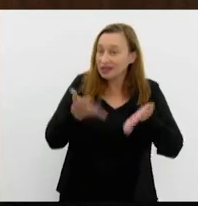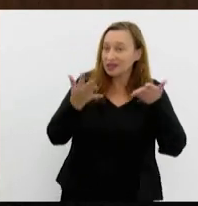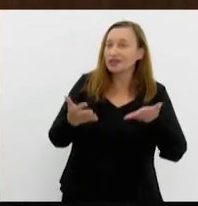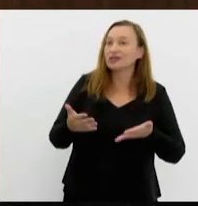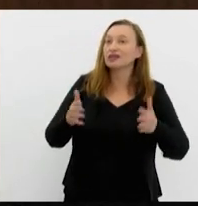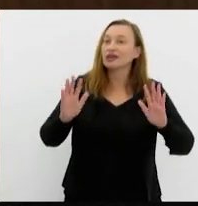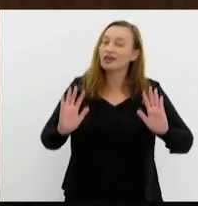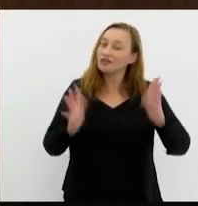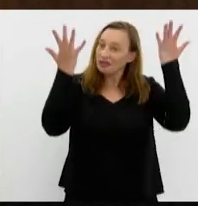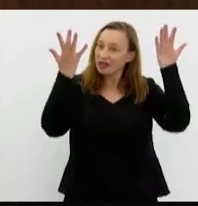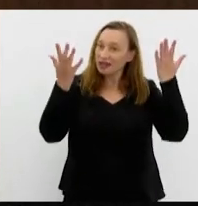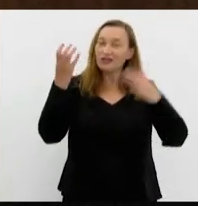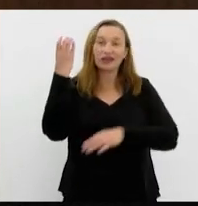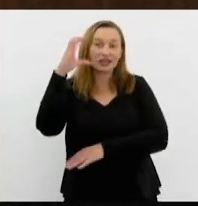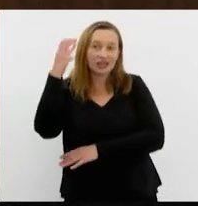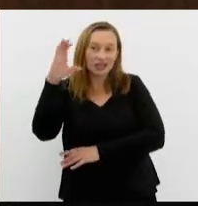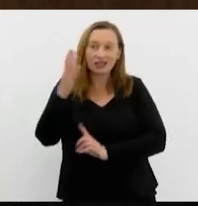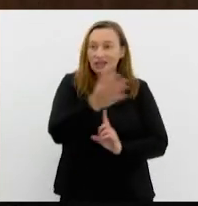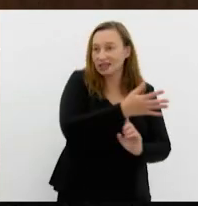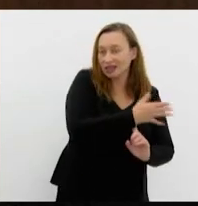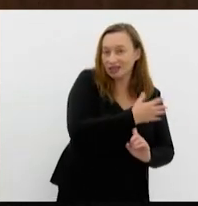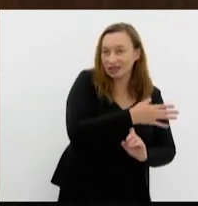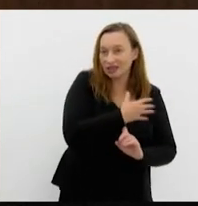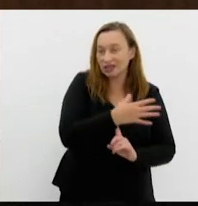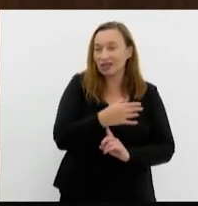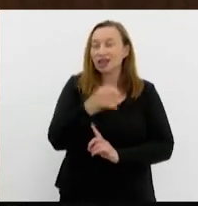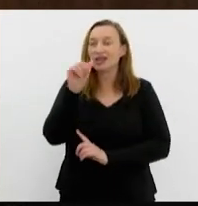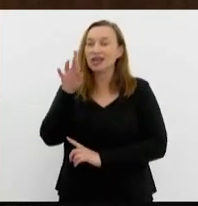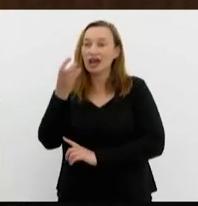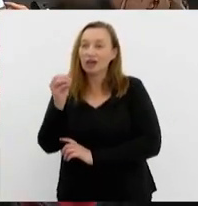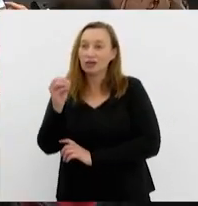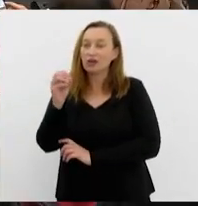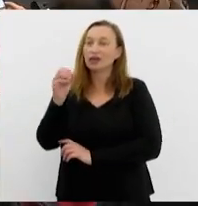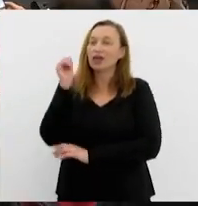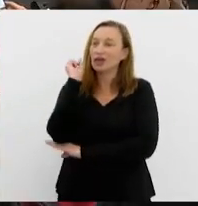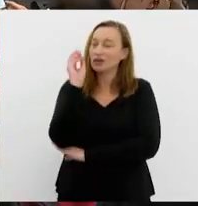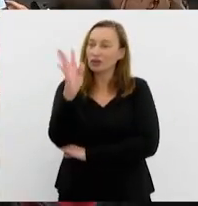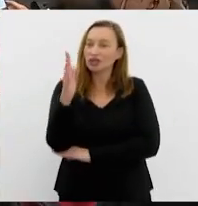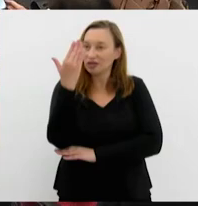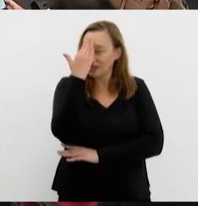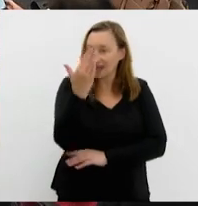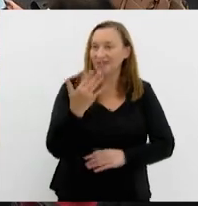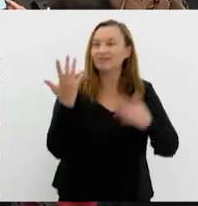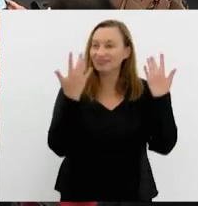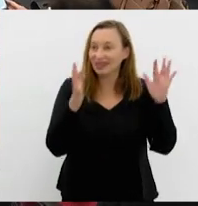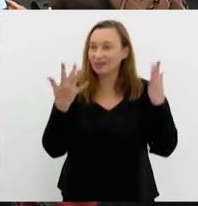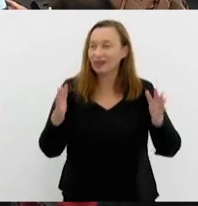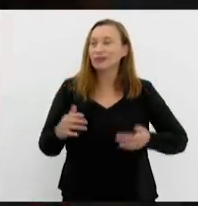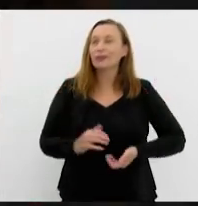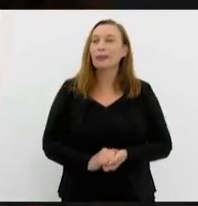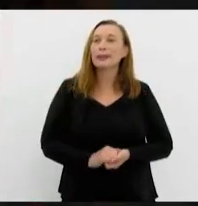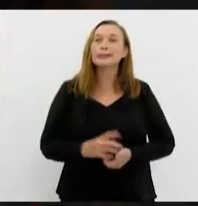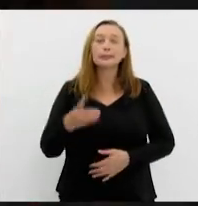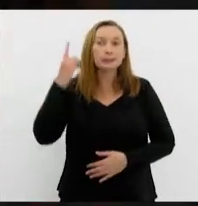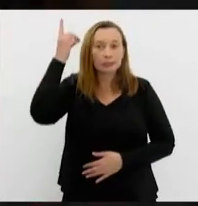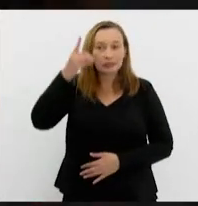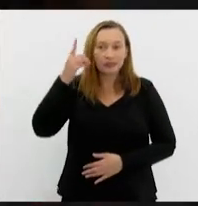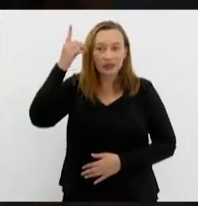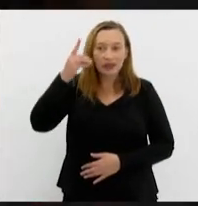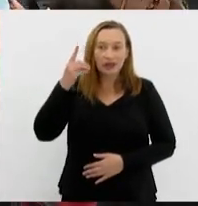isso, viva a ciência, tecnologia, inovação e agroecologia. Obrigada. Parabéns. Deputado Carlos